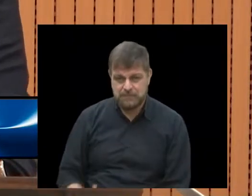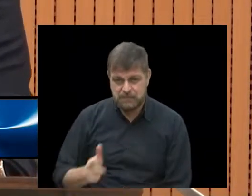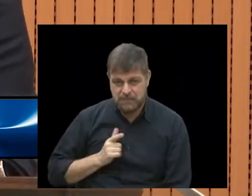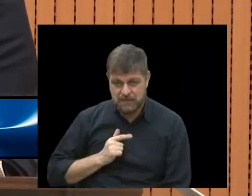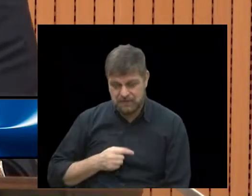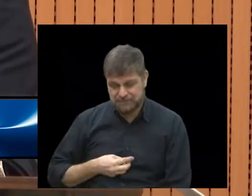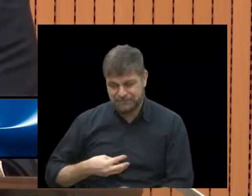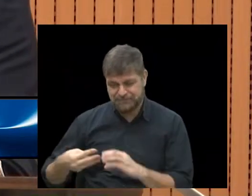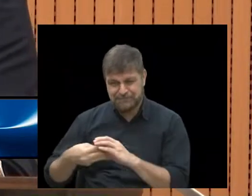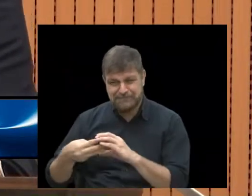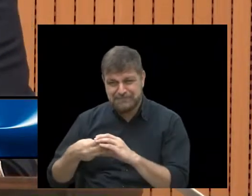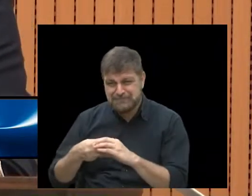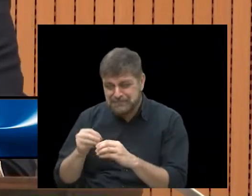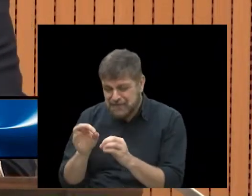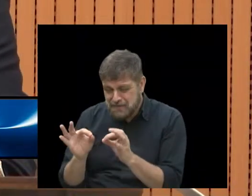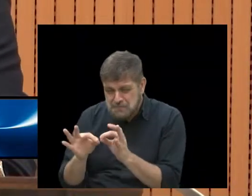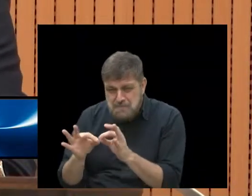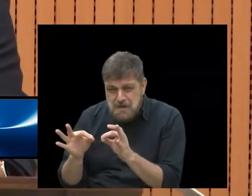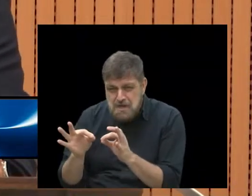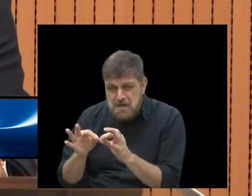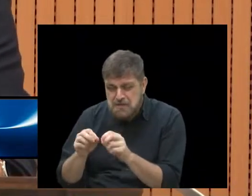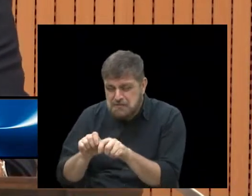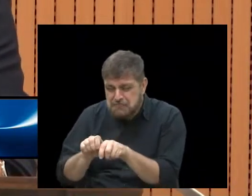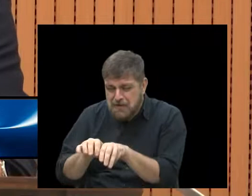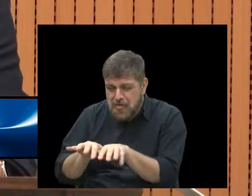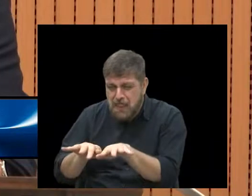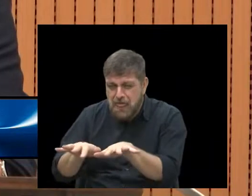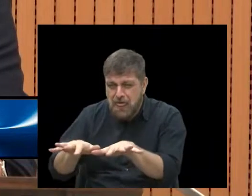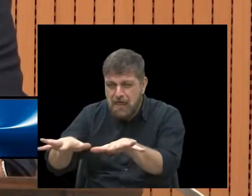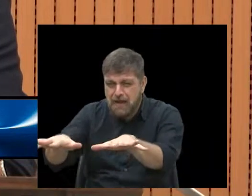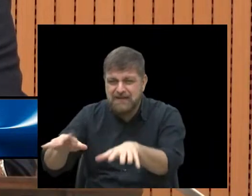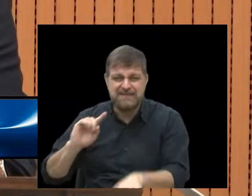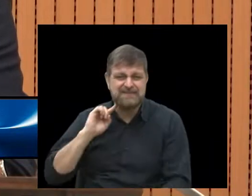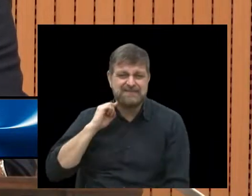micro e nanopartículas, elas contaminam, né,